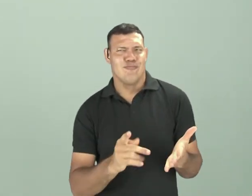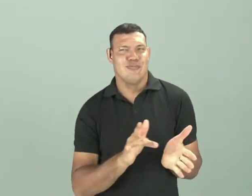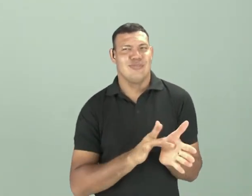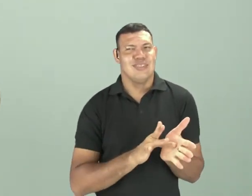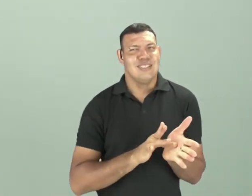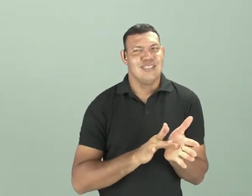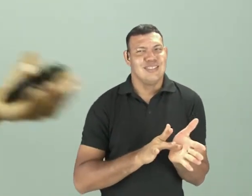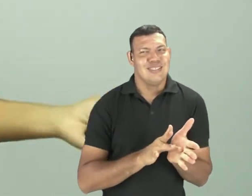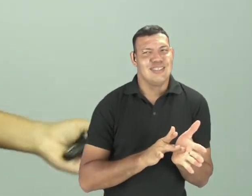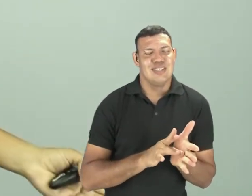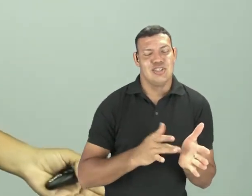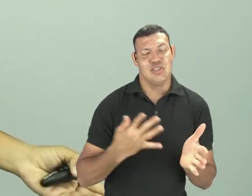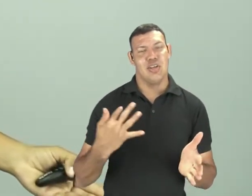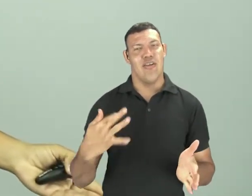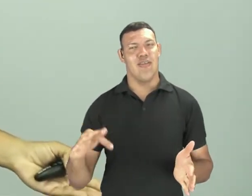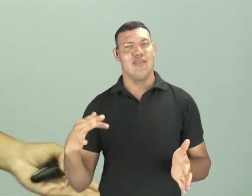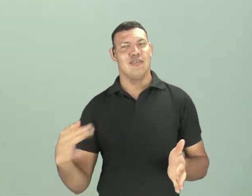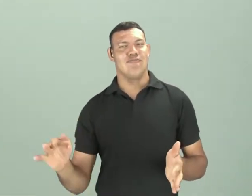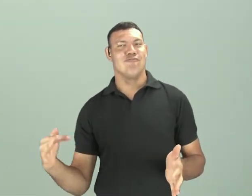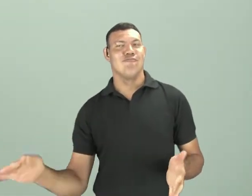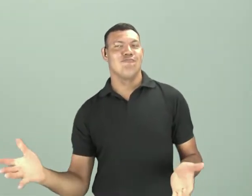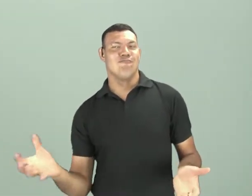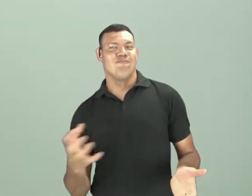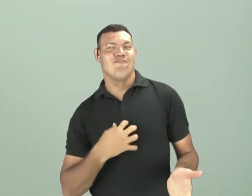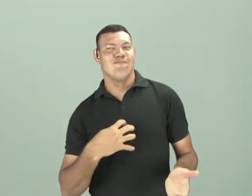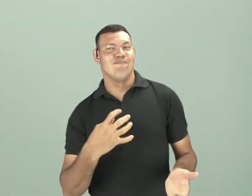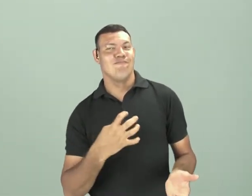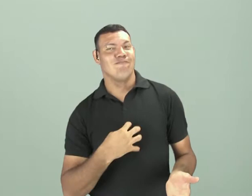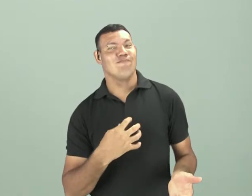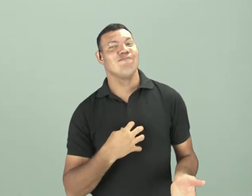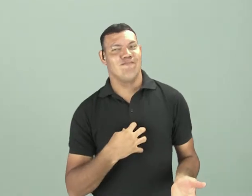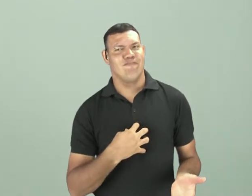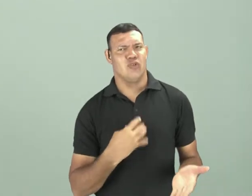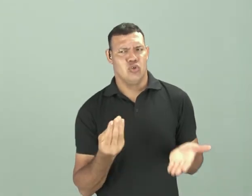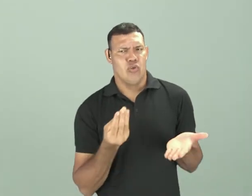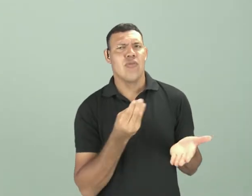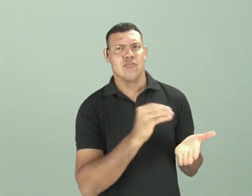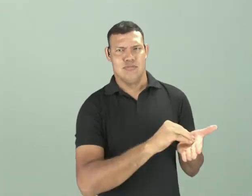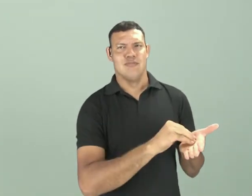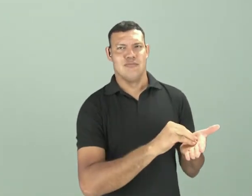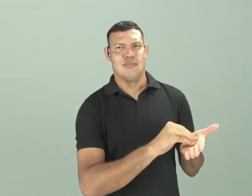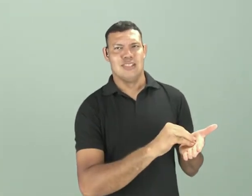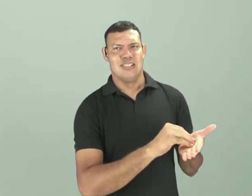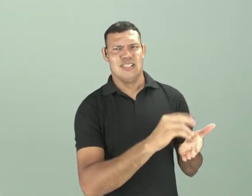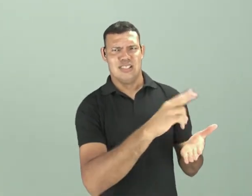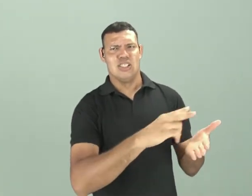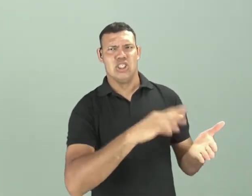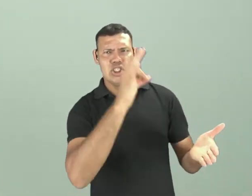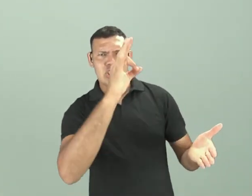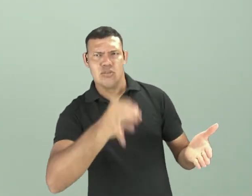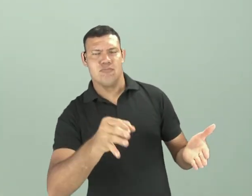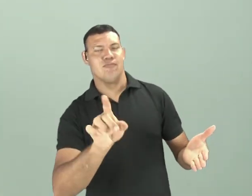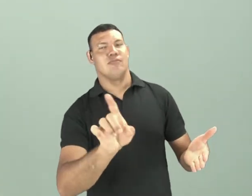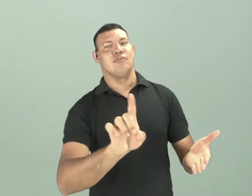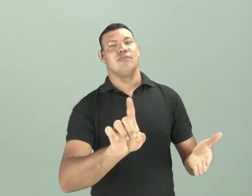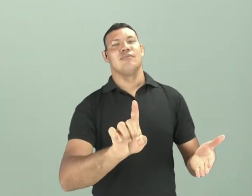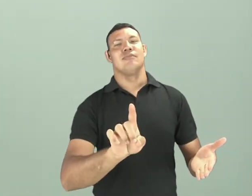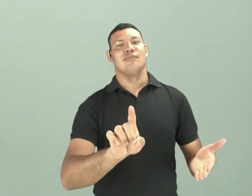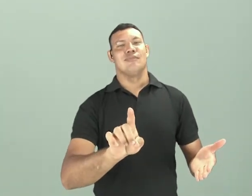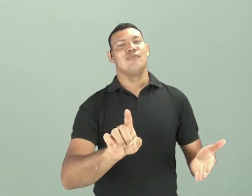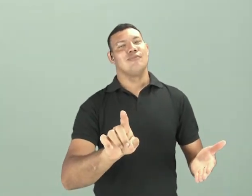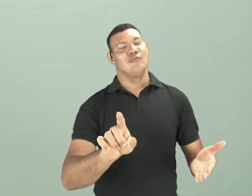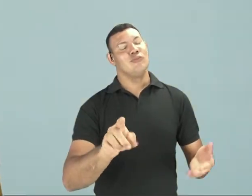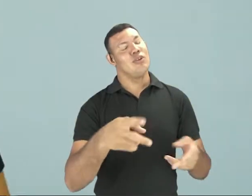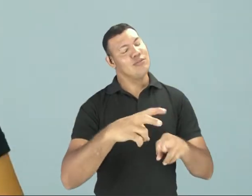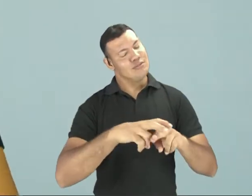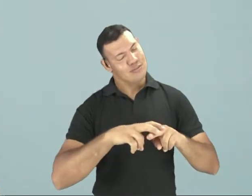tão somente a dor que devera sente. Então, aquilo que ele está colocando aí não significa realmente o que ele está sentindo. Mas por isso